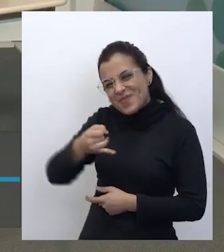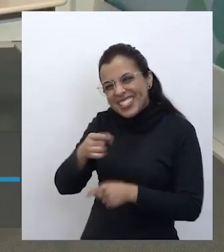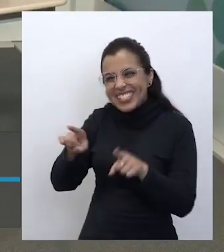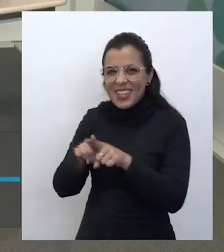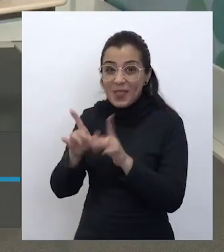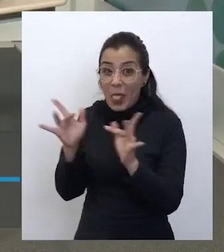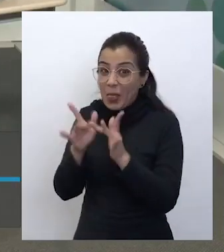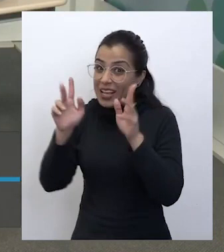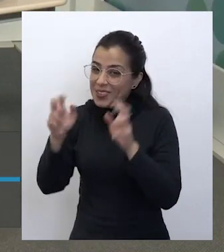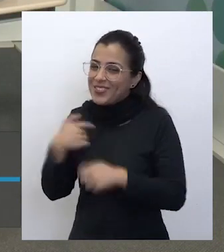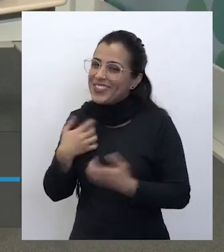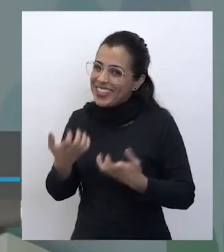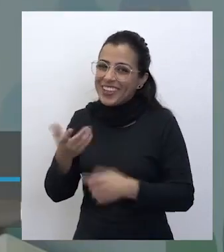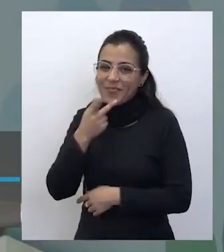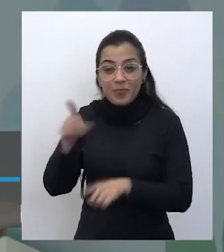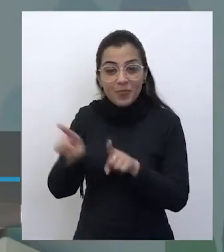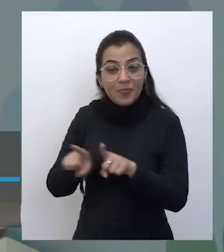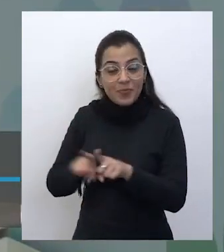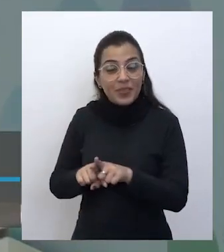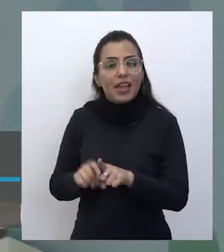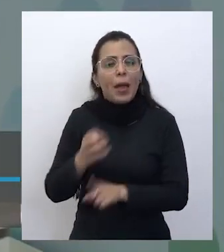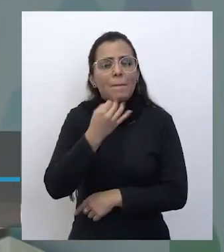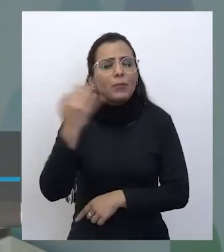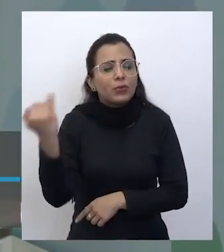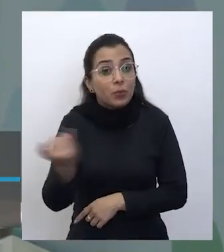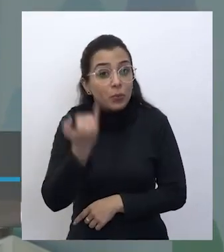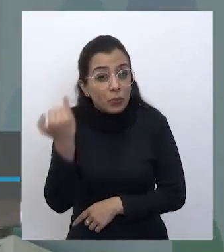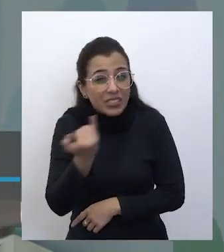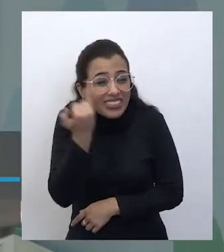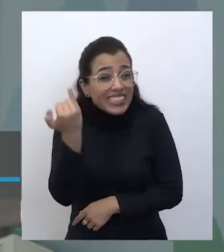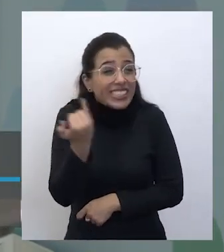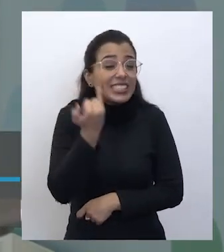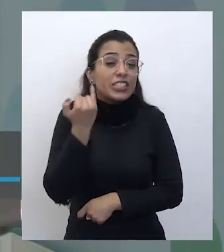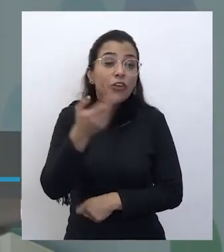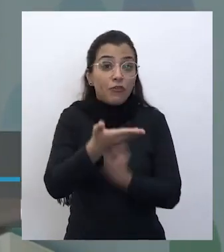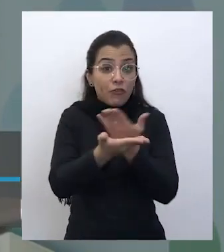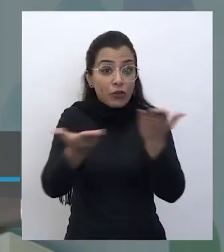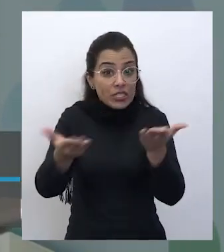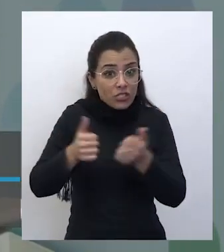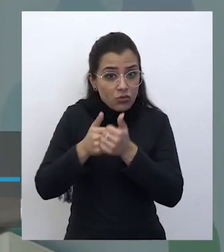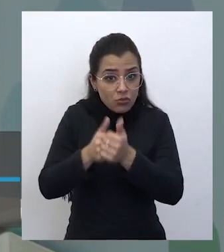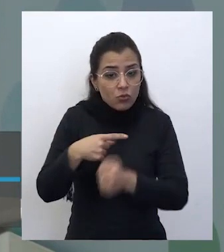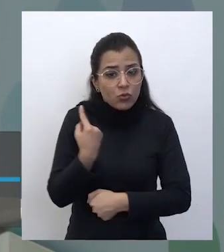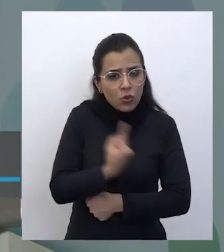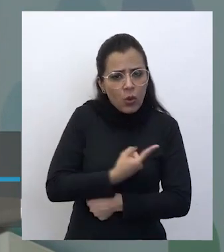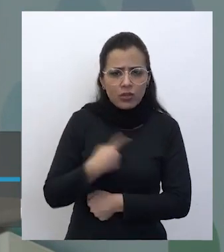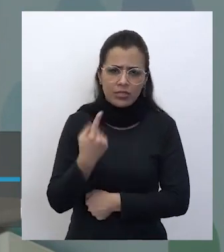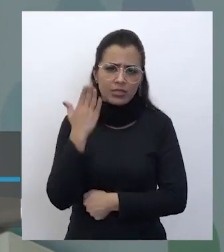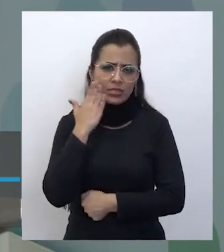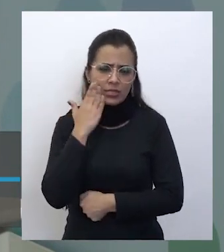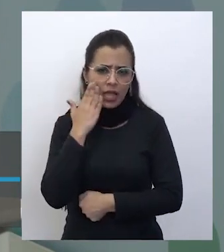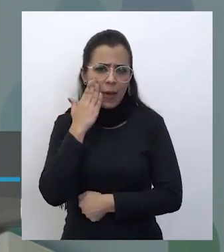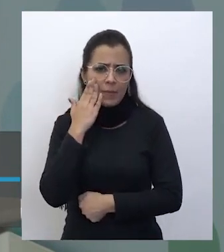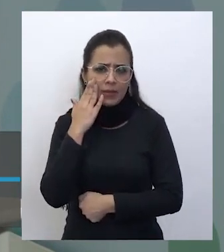assunto, professor Tayana, tenho que falar também. Olha só, é muito importante, é importantíssimo, já que você está conosco, sabemos que nós,